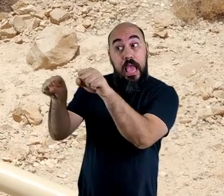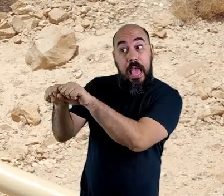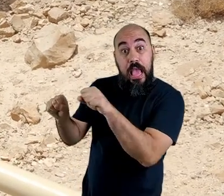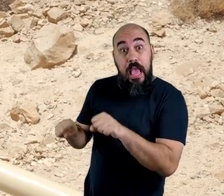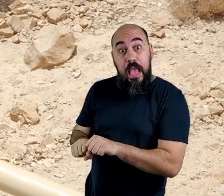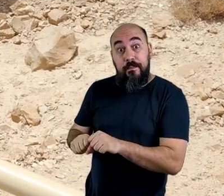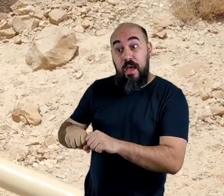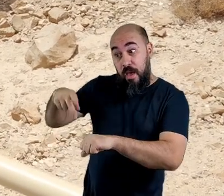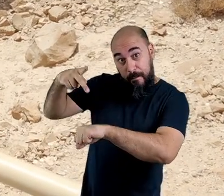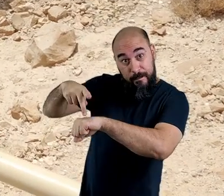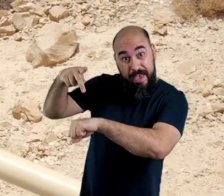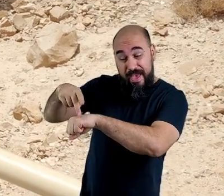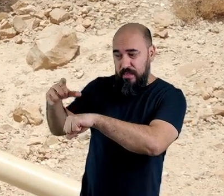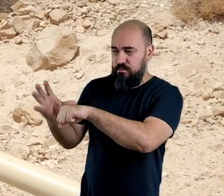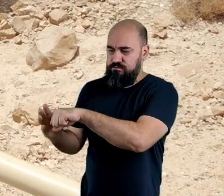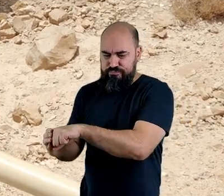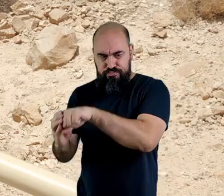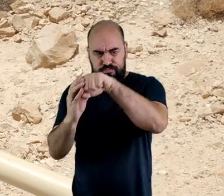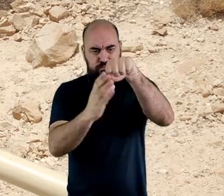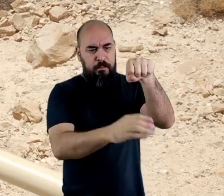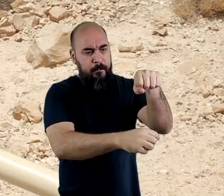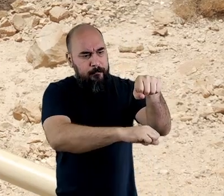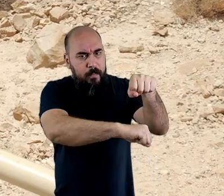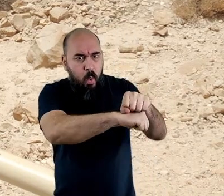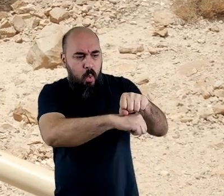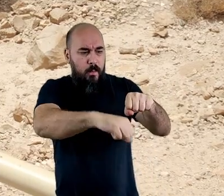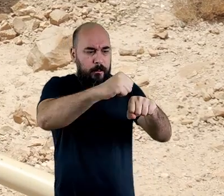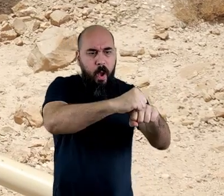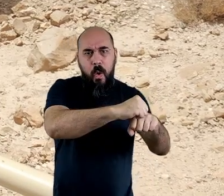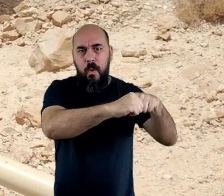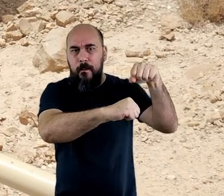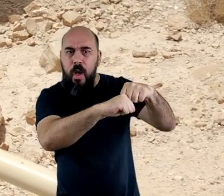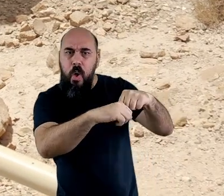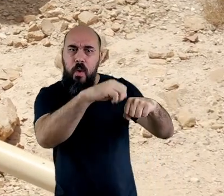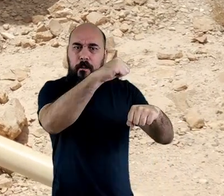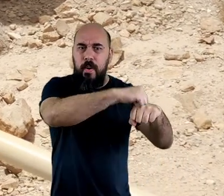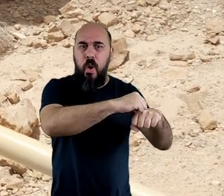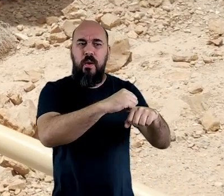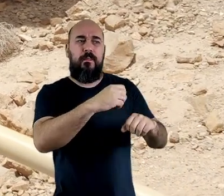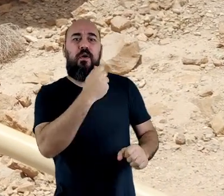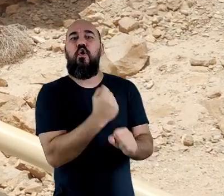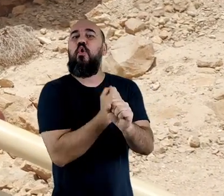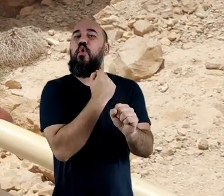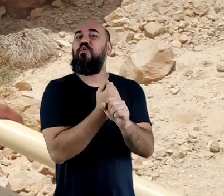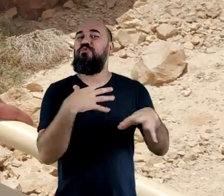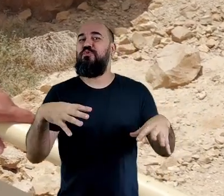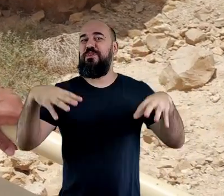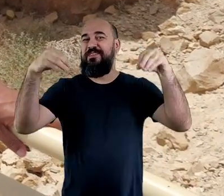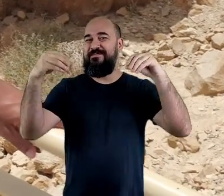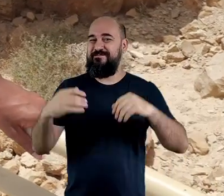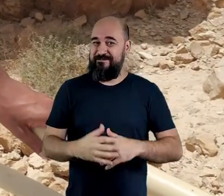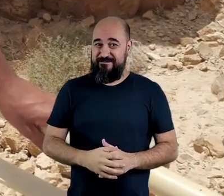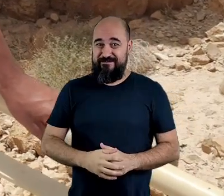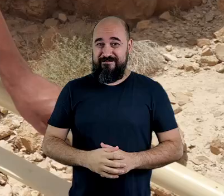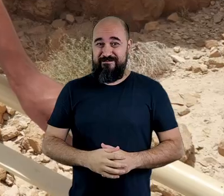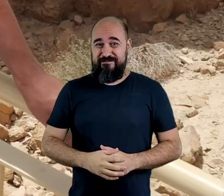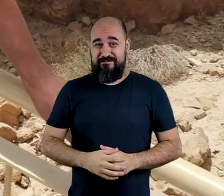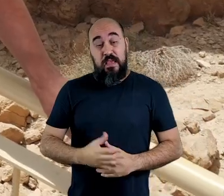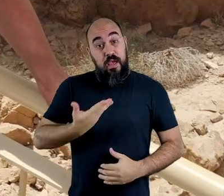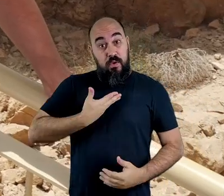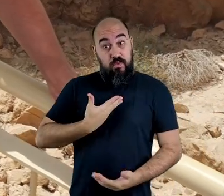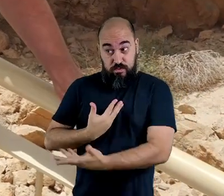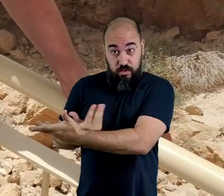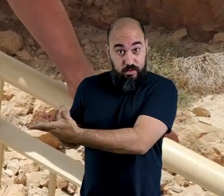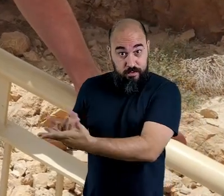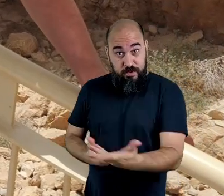a matéria-prima da fortaleza de Herodes. E eu gostaria de chamar agora Yehuda, que possa vir aqui também, para a gente conversar